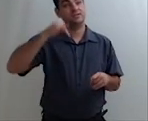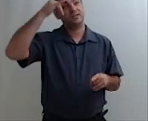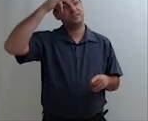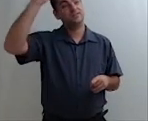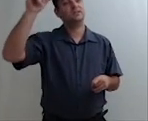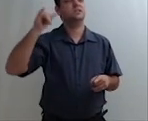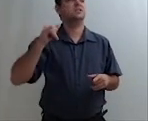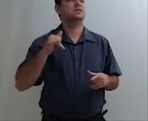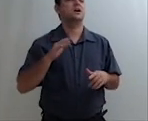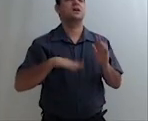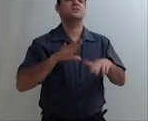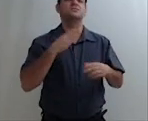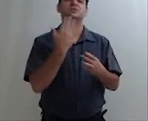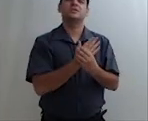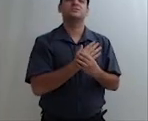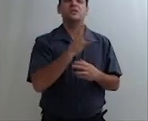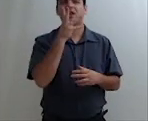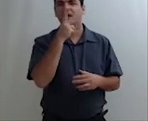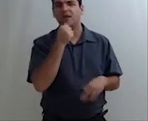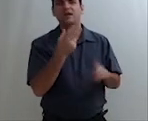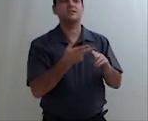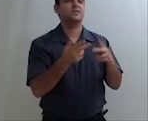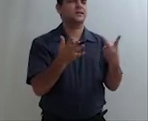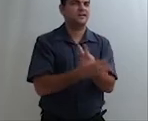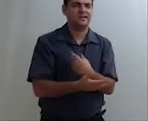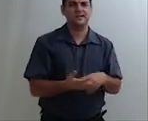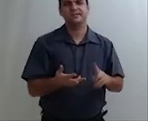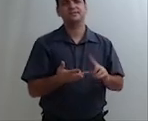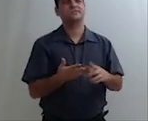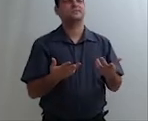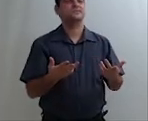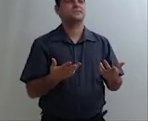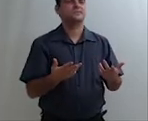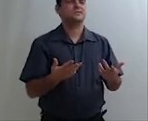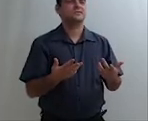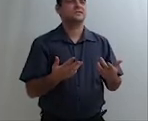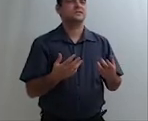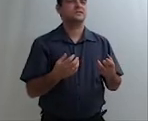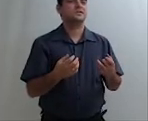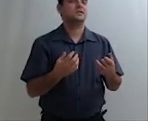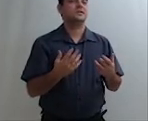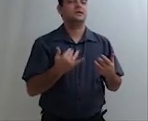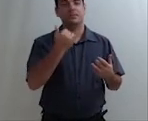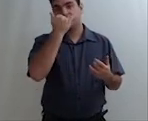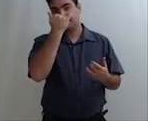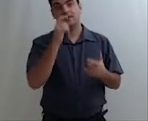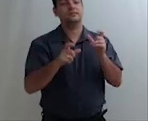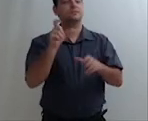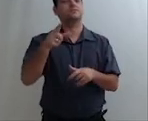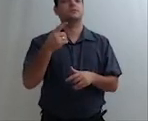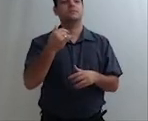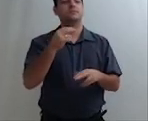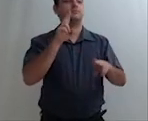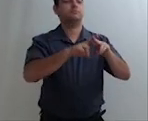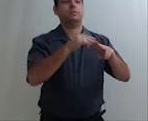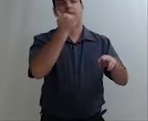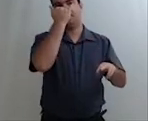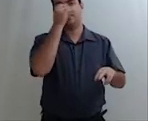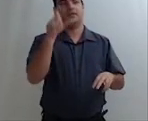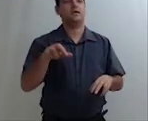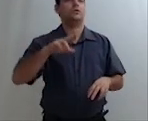probatórias e desfechos processuais inseguros com risco de de prática de de